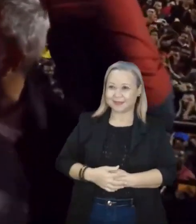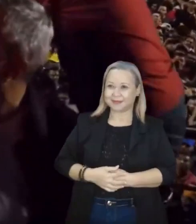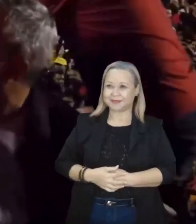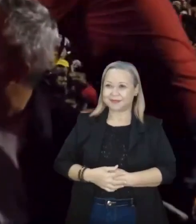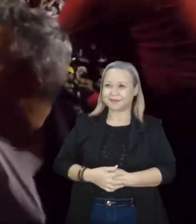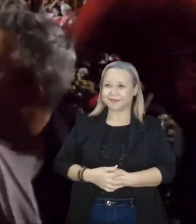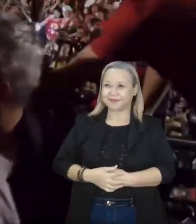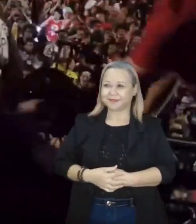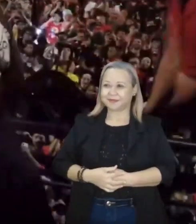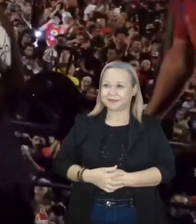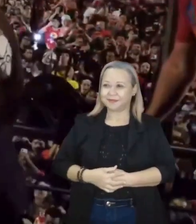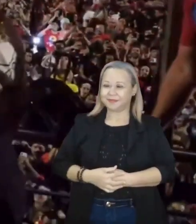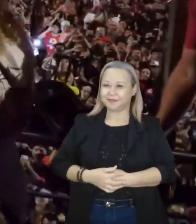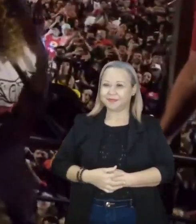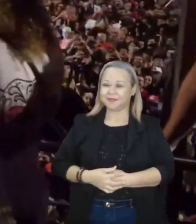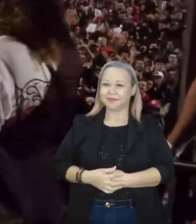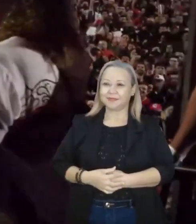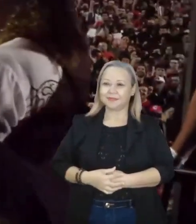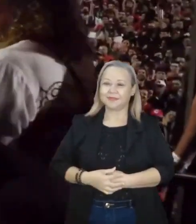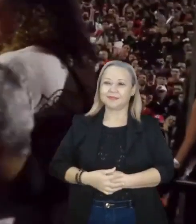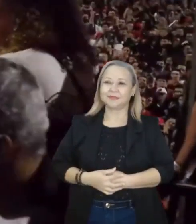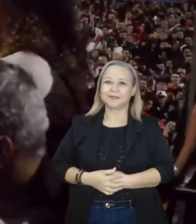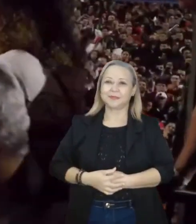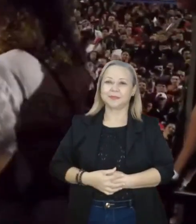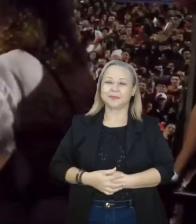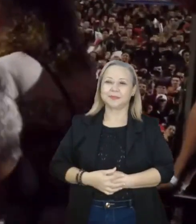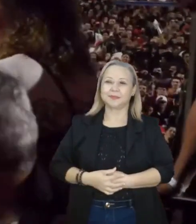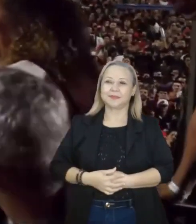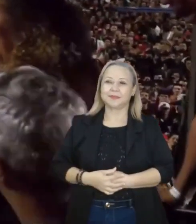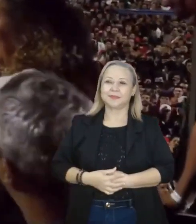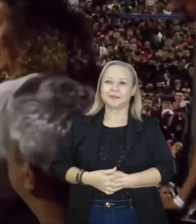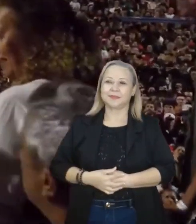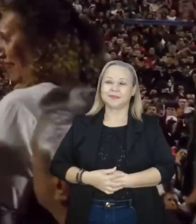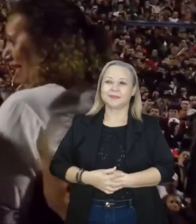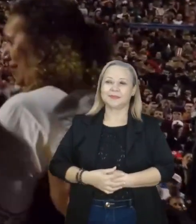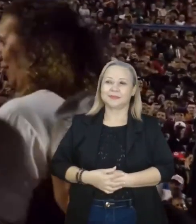Janja, tem que ser entre as mulheres. Só tem mulher. Já falei.